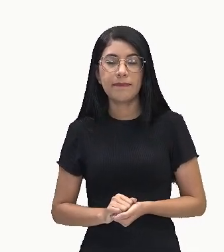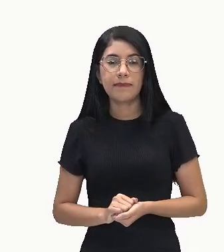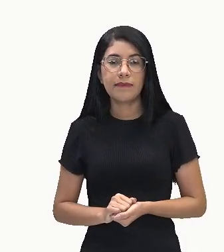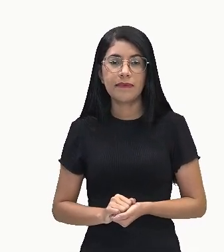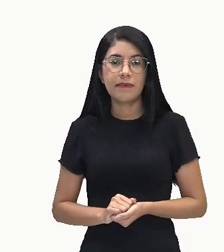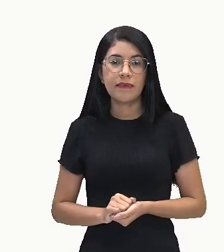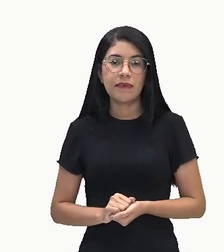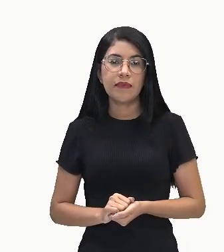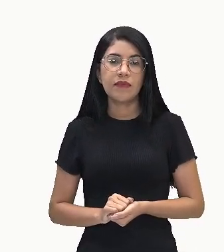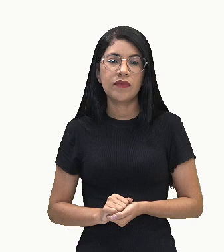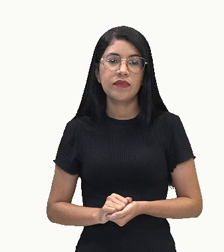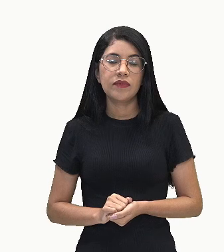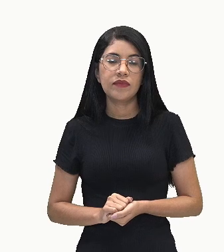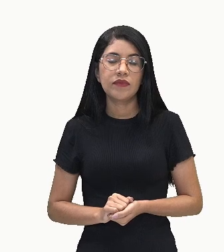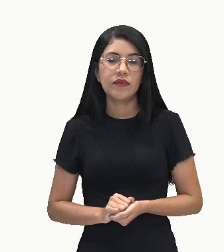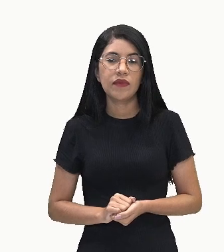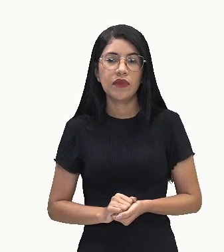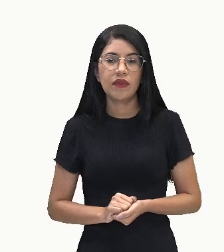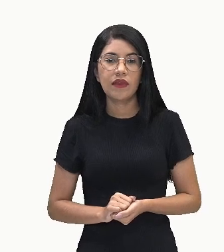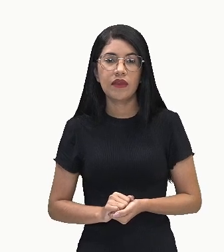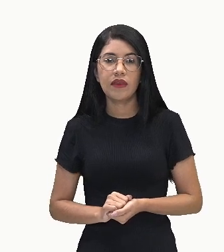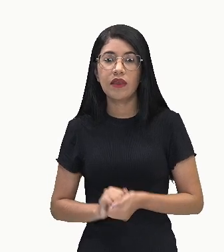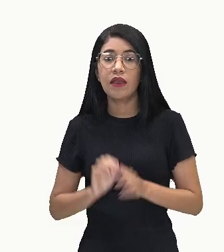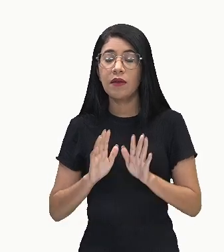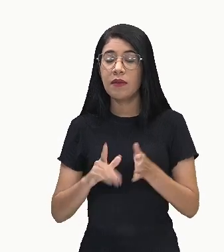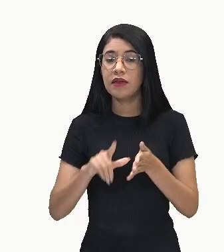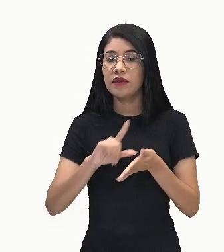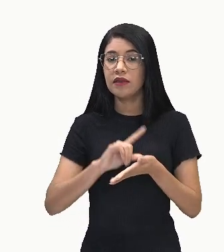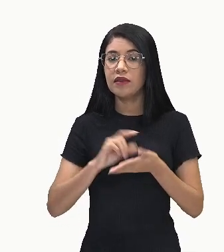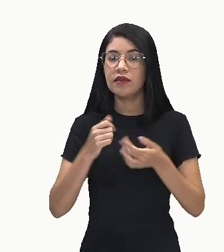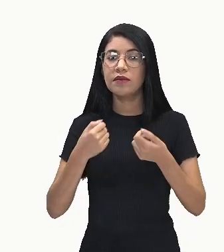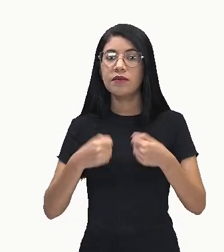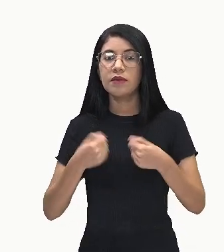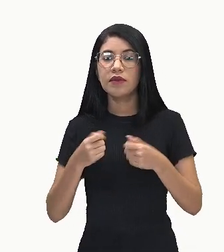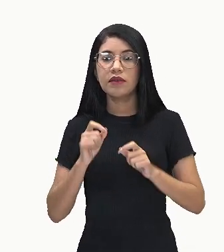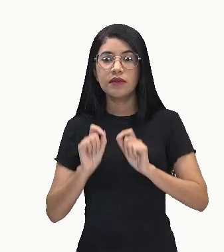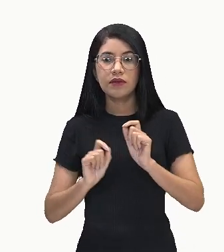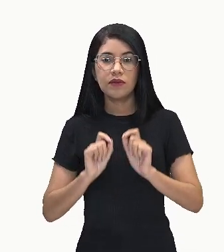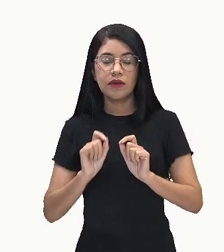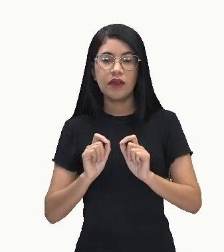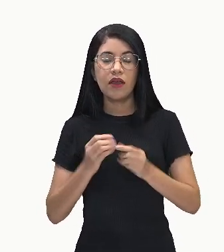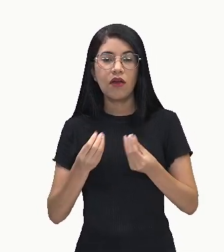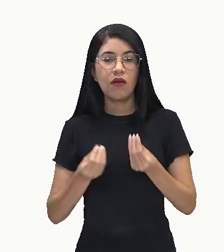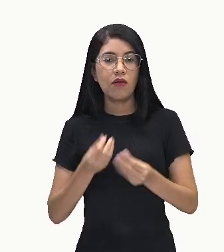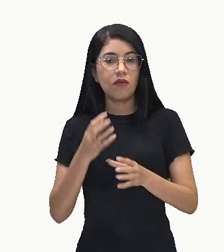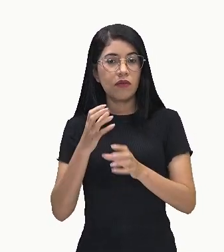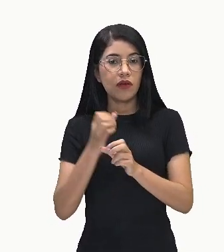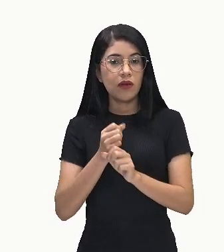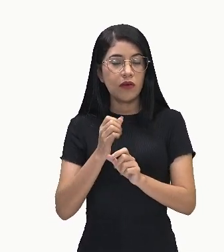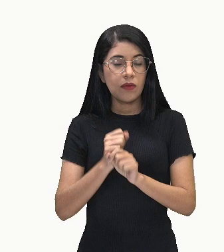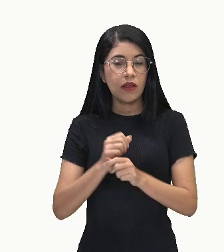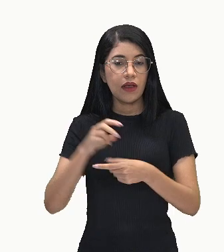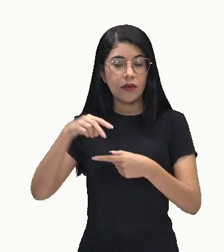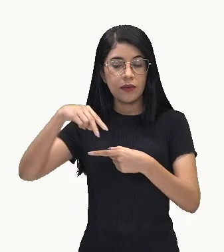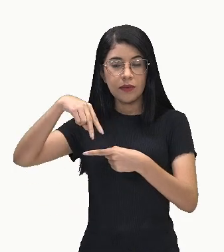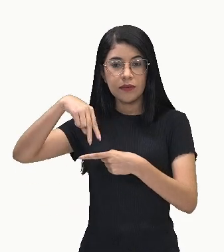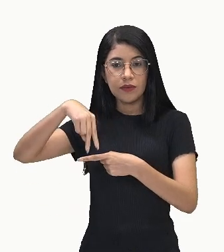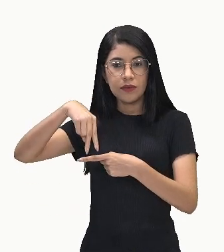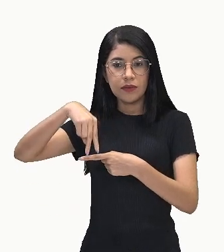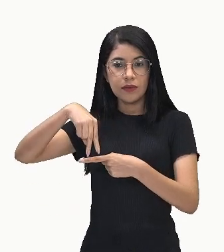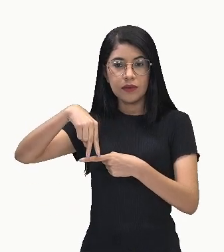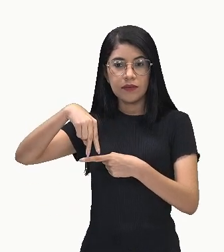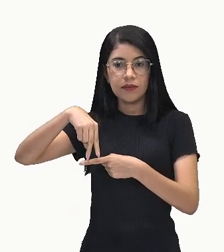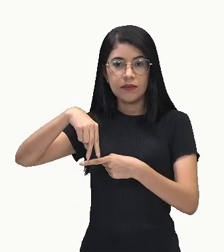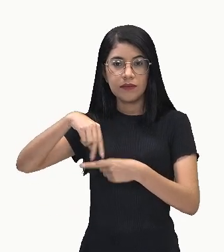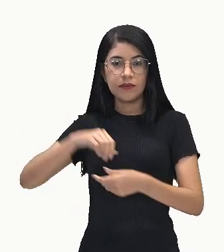grau. Mas, primeiramente, né, vamos calcular quem? O nosso delta.